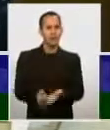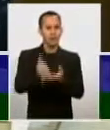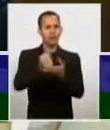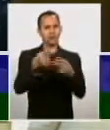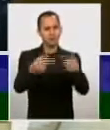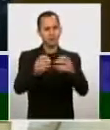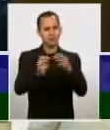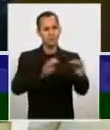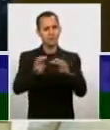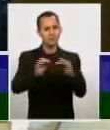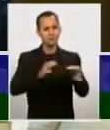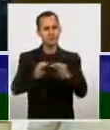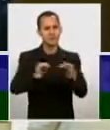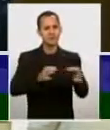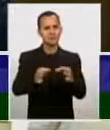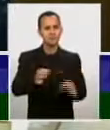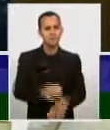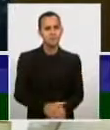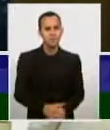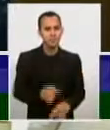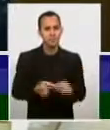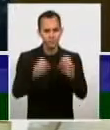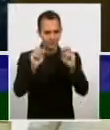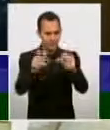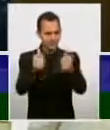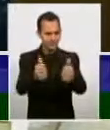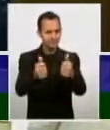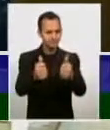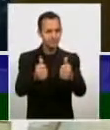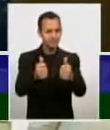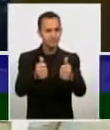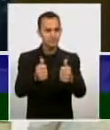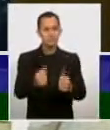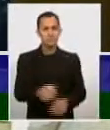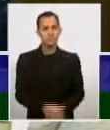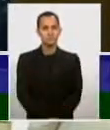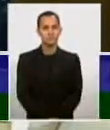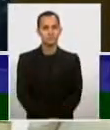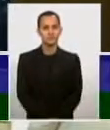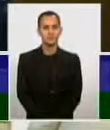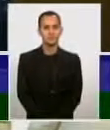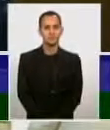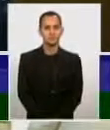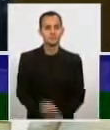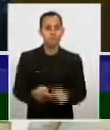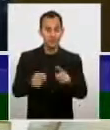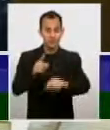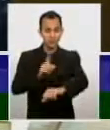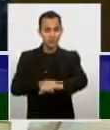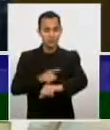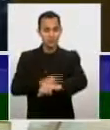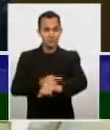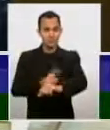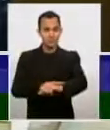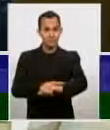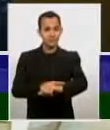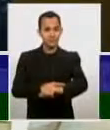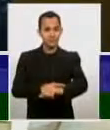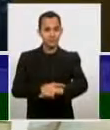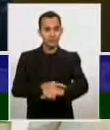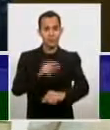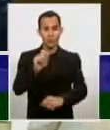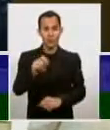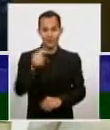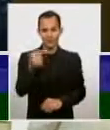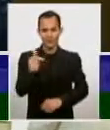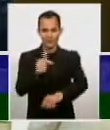seu projeto, viu, Excelência? E a partir do momento que não se tem